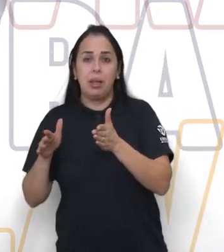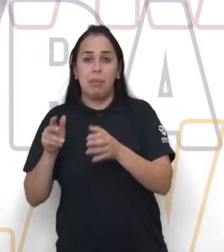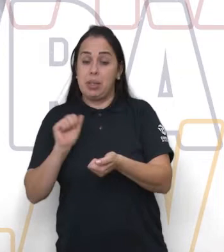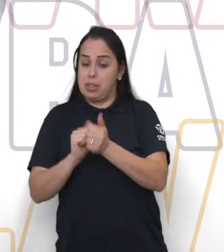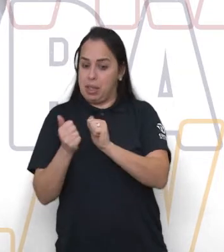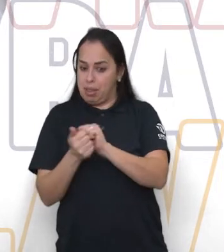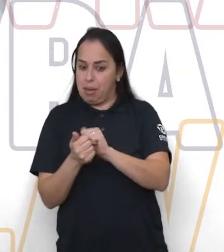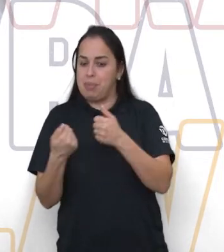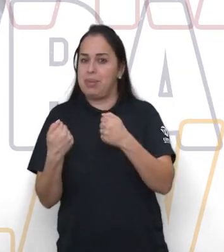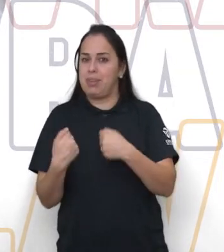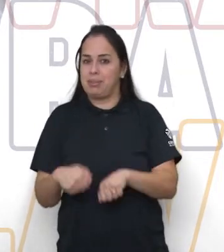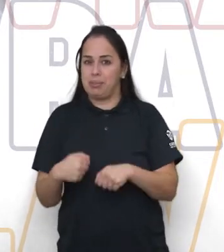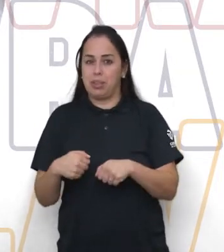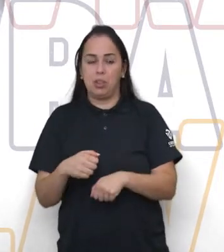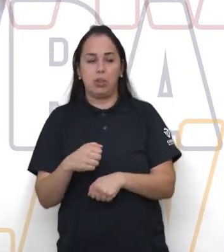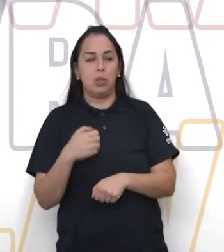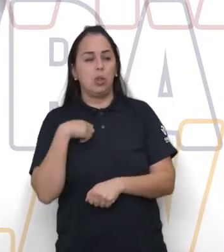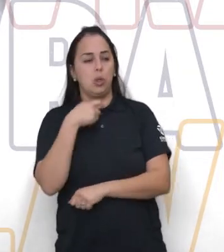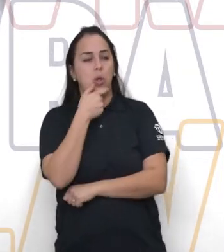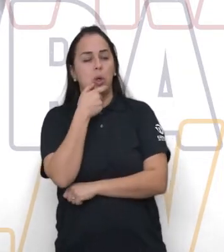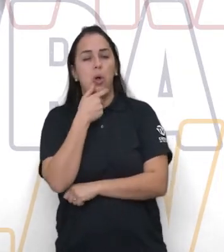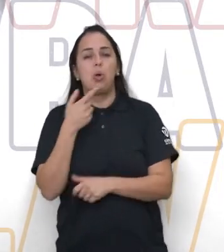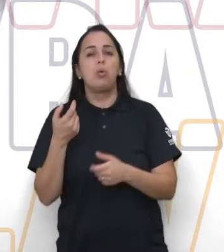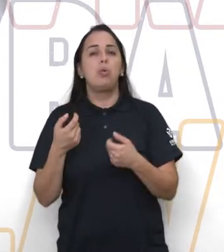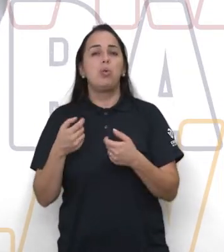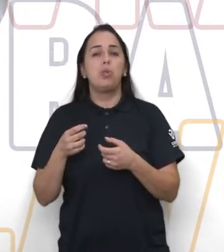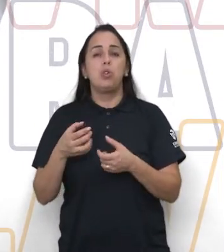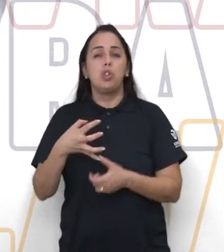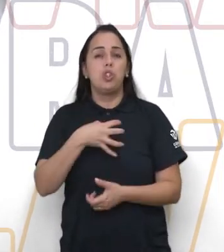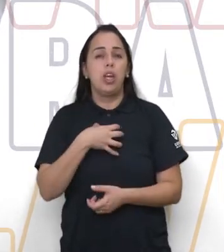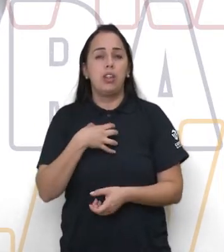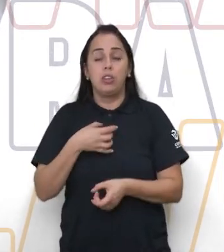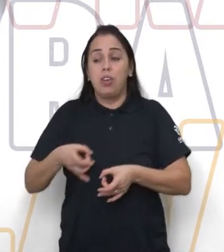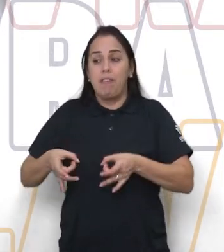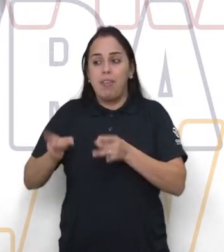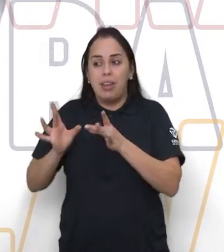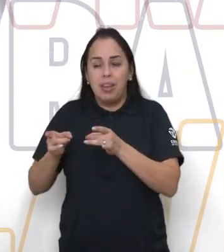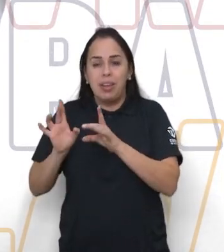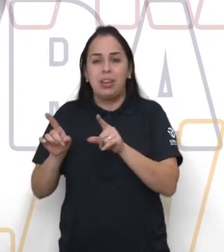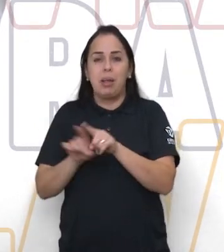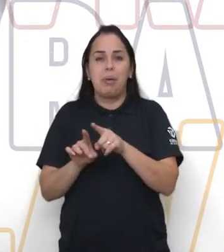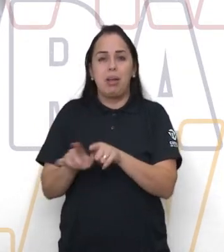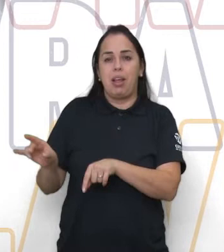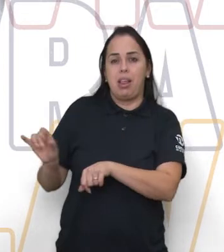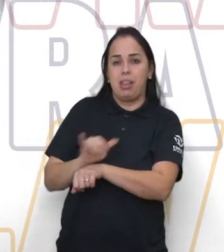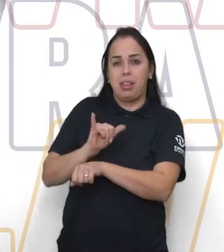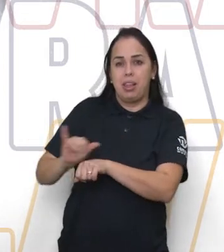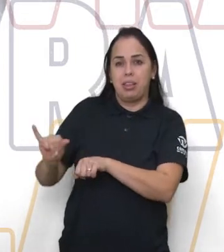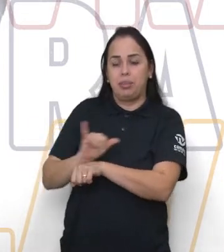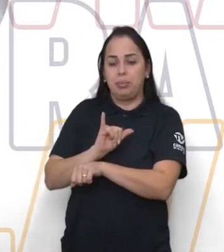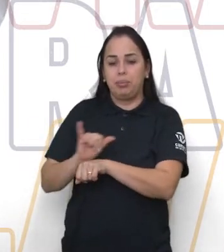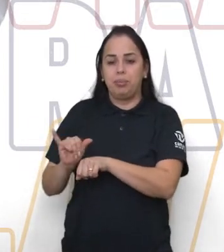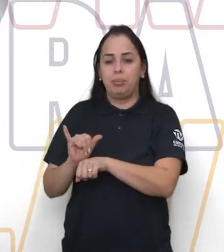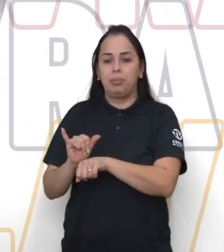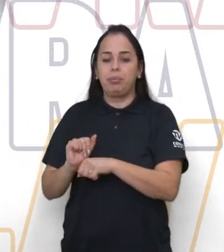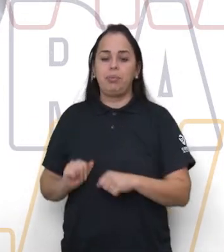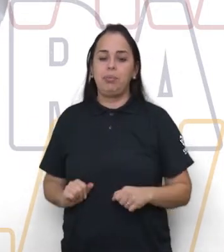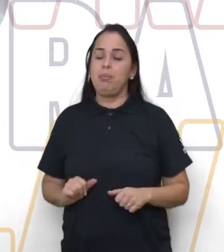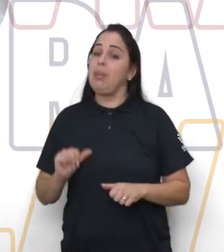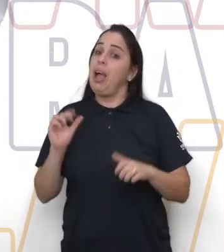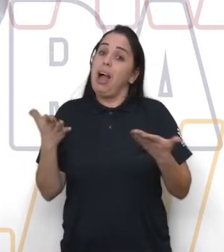se adequar para forma como você vai mudar muda modelo de negócio né muda estratégia e aí